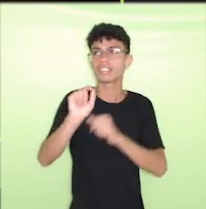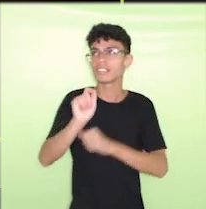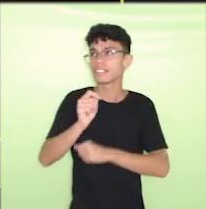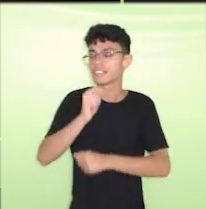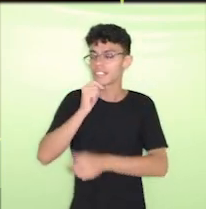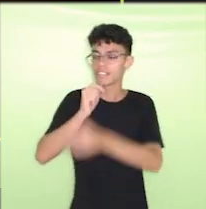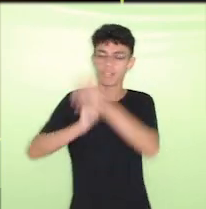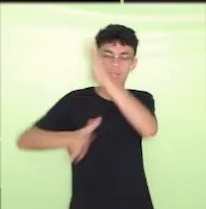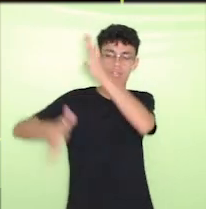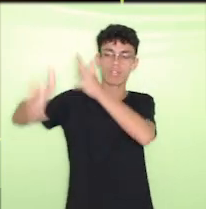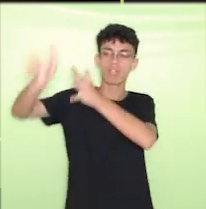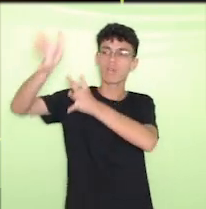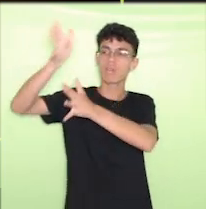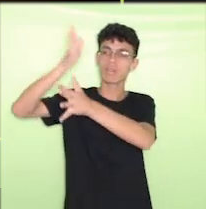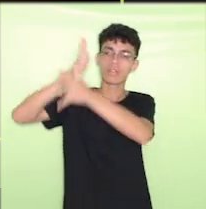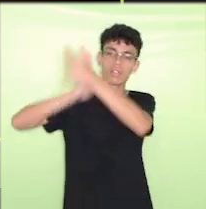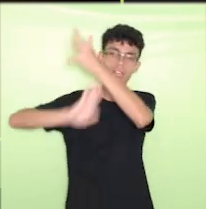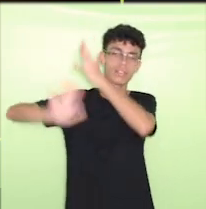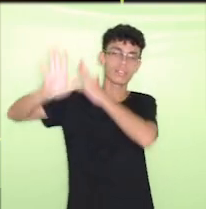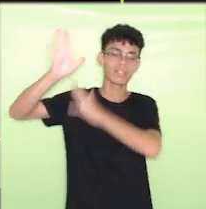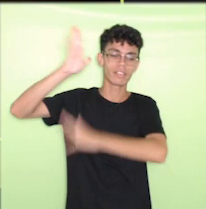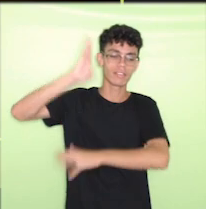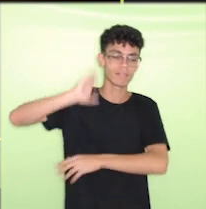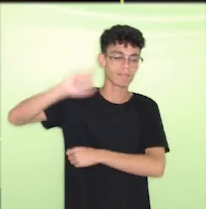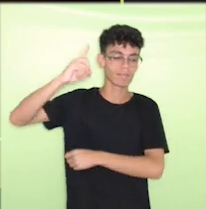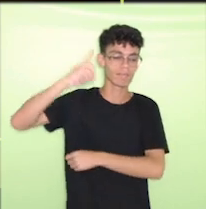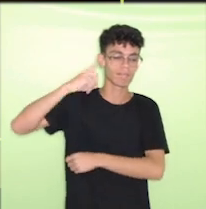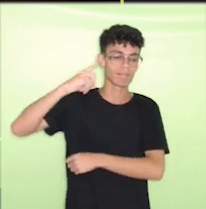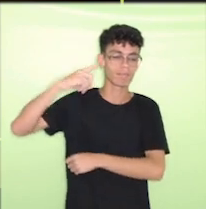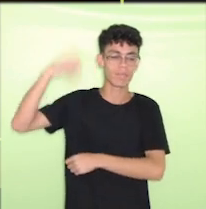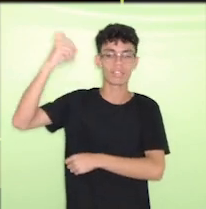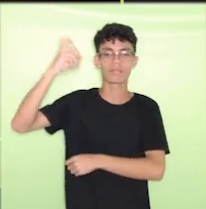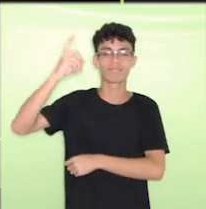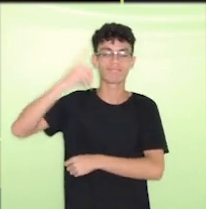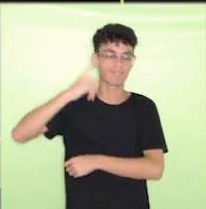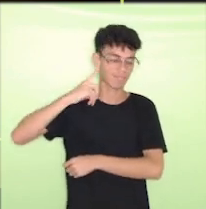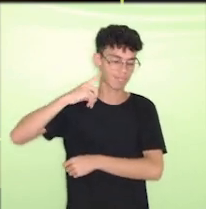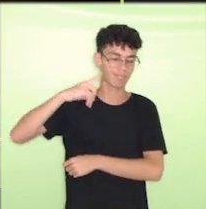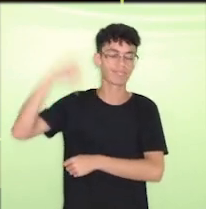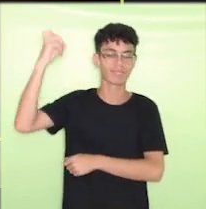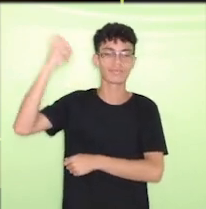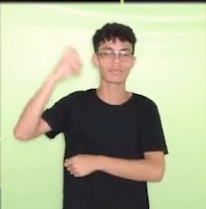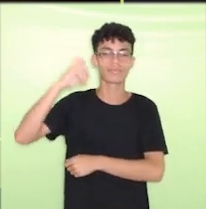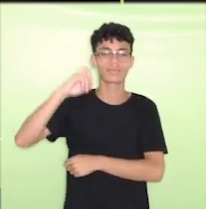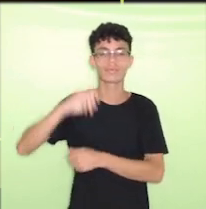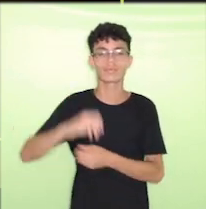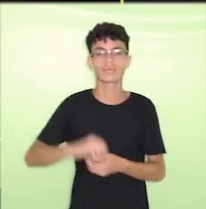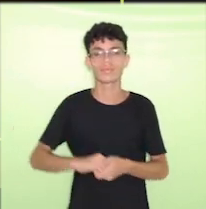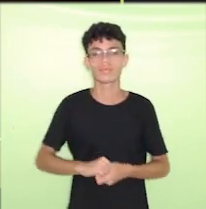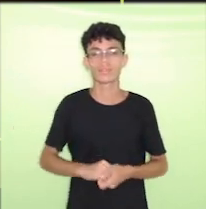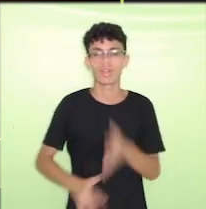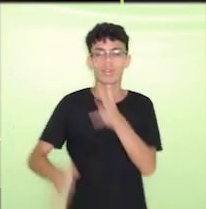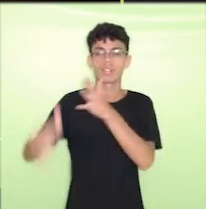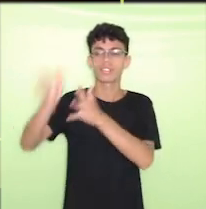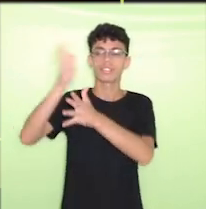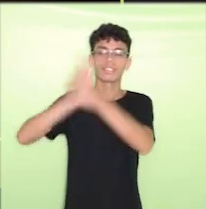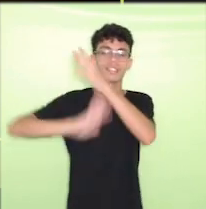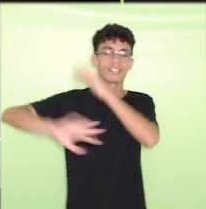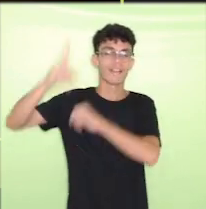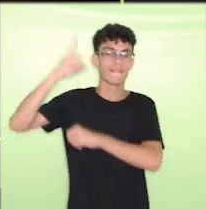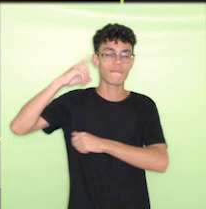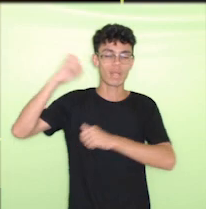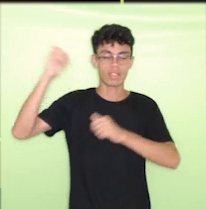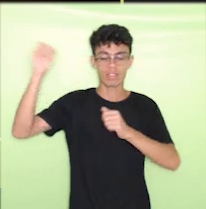meus ouvidos recebem a limpidez de um som. Os meus ouvidos, bigorna distendida e humana sobre